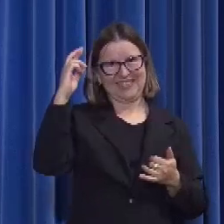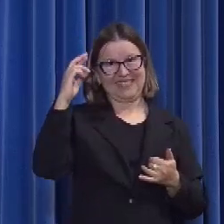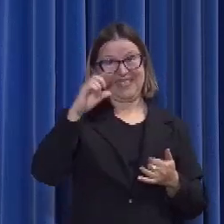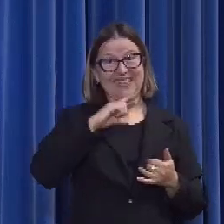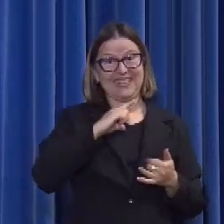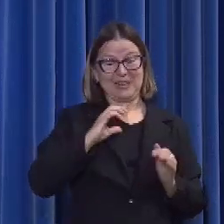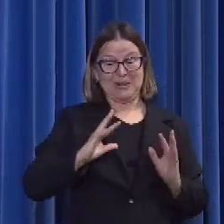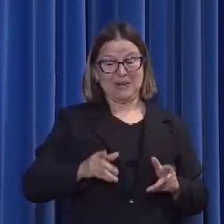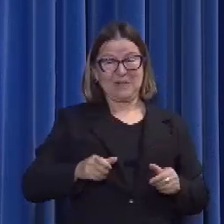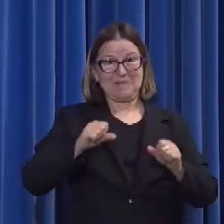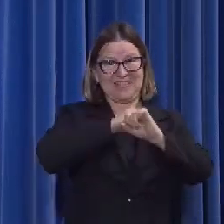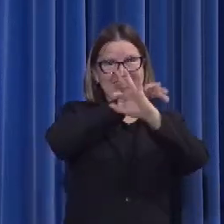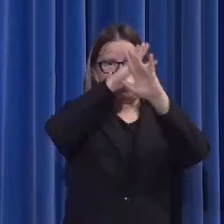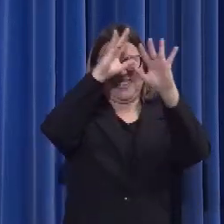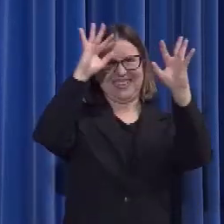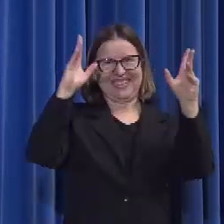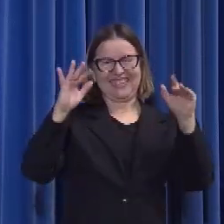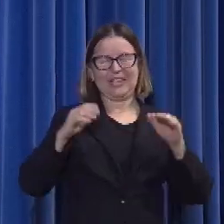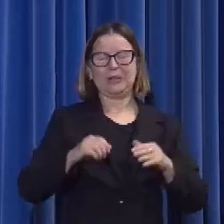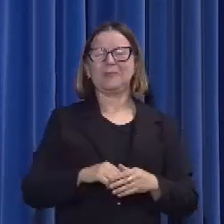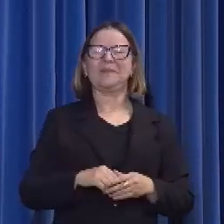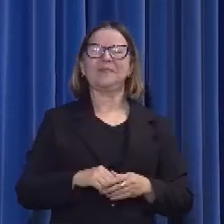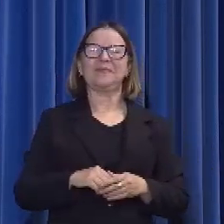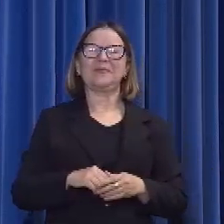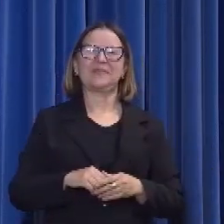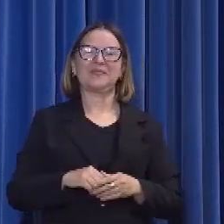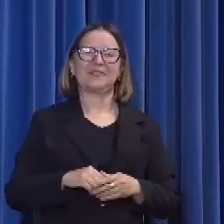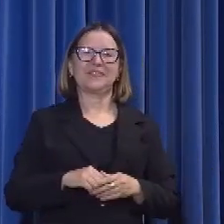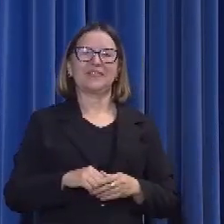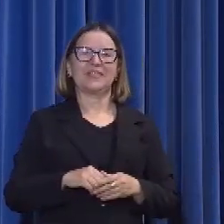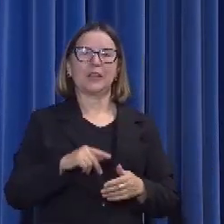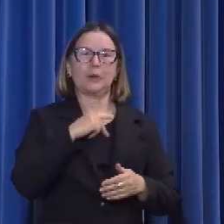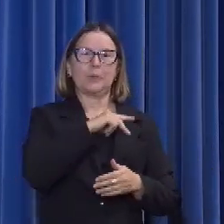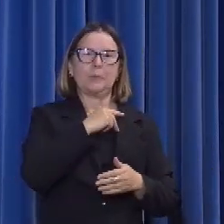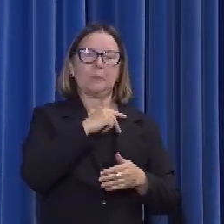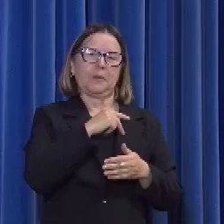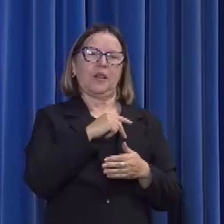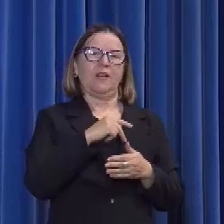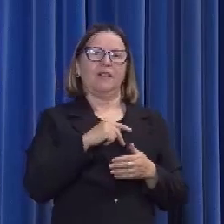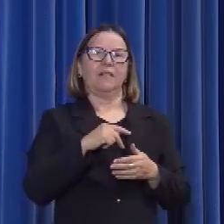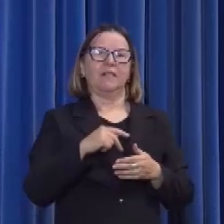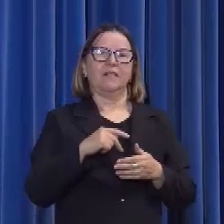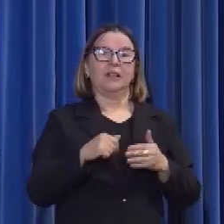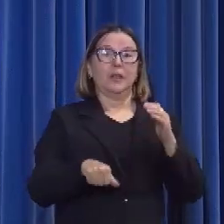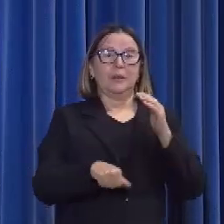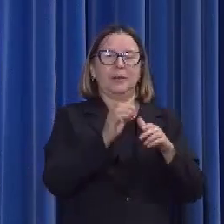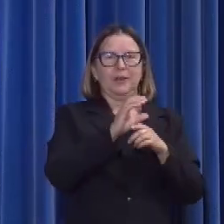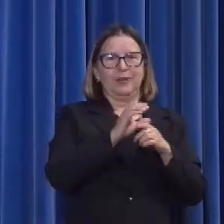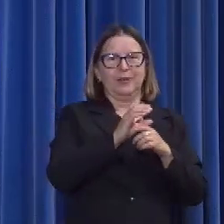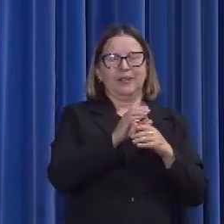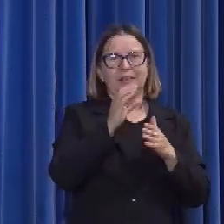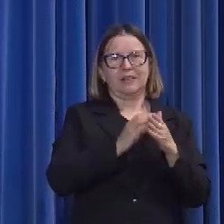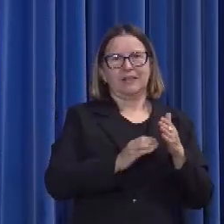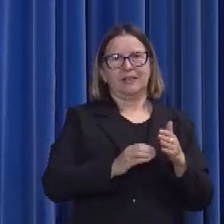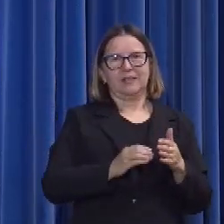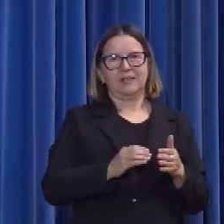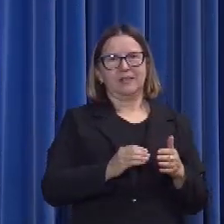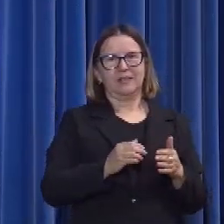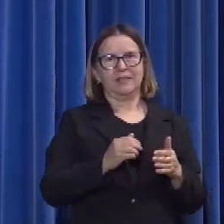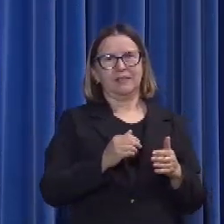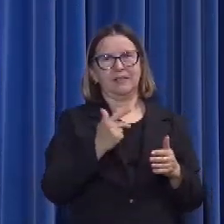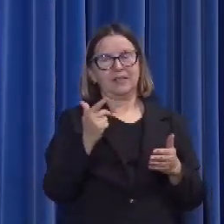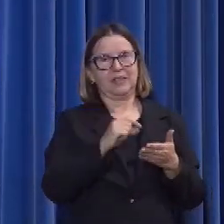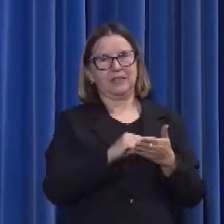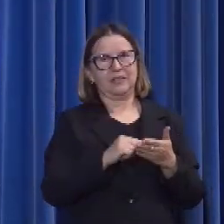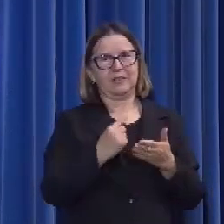glorificado. Aqui ainda nós vemos, Paulo vai dizer em 1 Coríntios capítulo 13, versículo